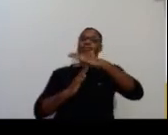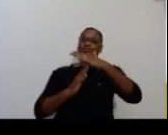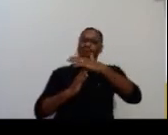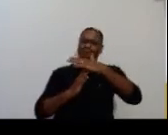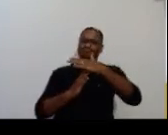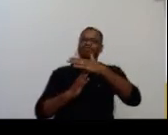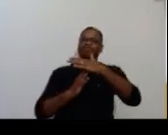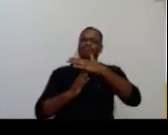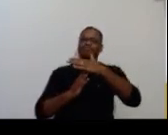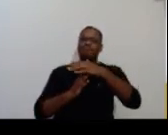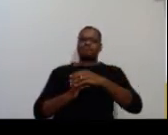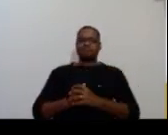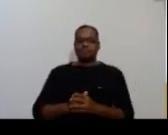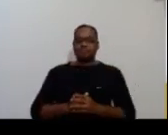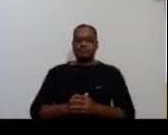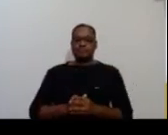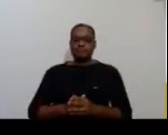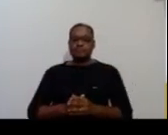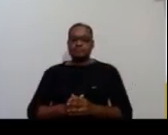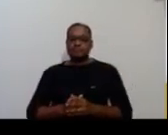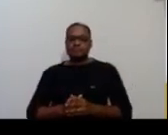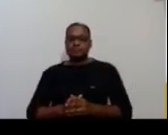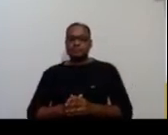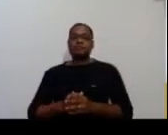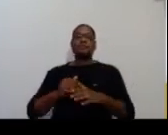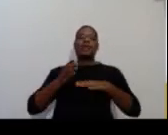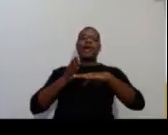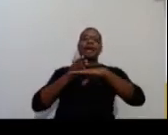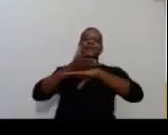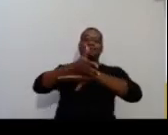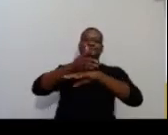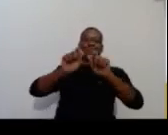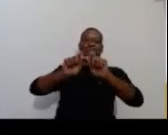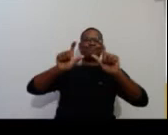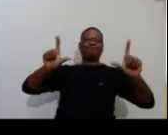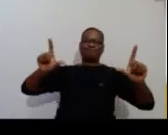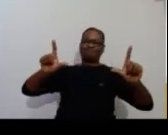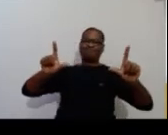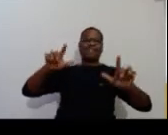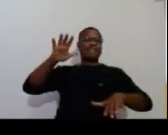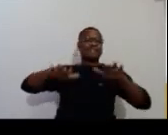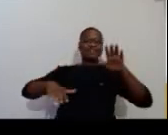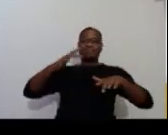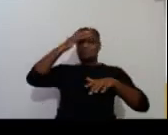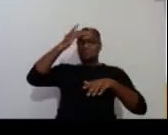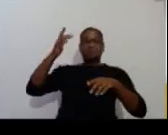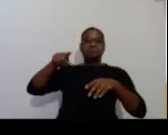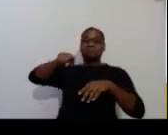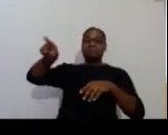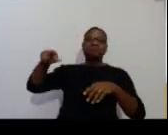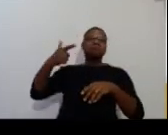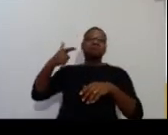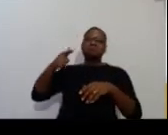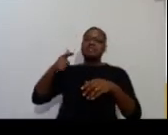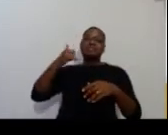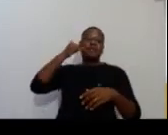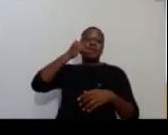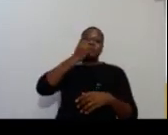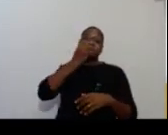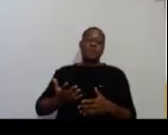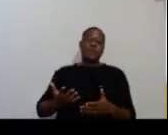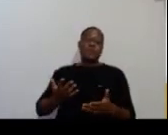Acesso. Nem todo mundo tem acesso a um bom celular, vamos dizer assim, que agregue tudo isso que eu falei. Tem gente que tem um